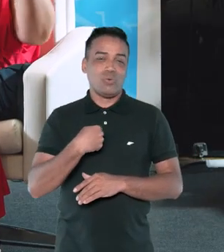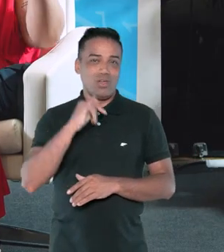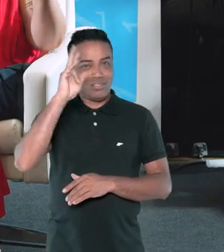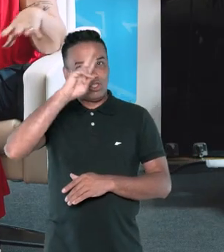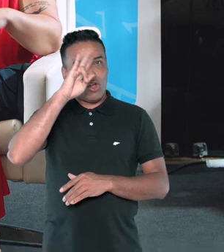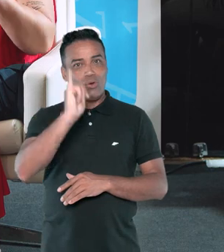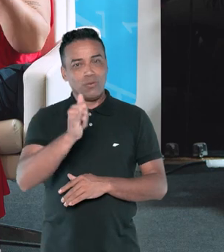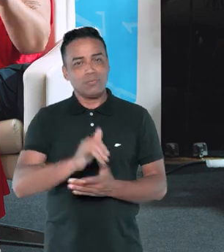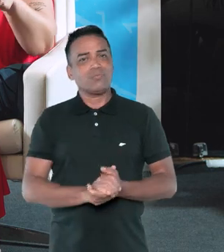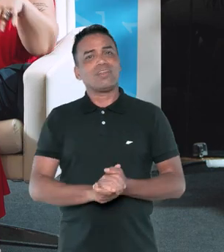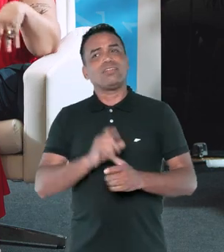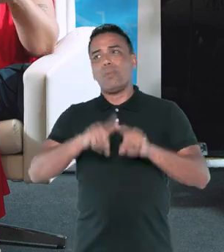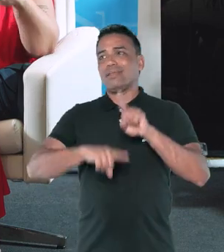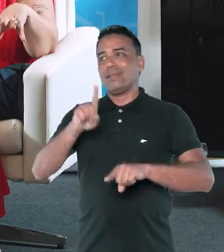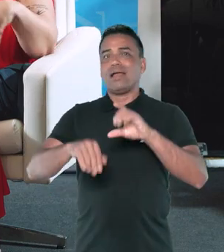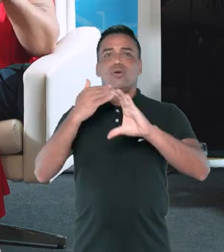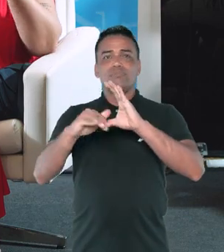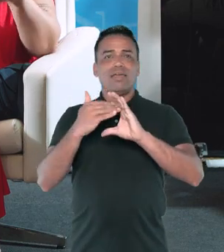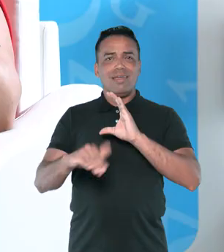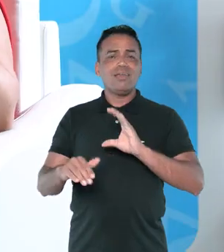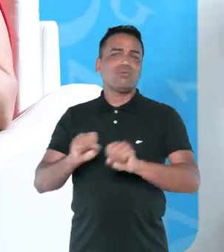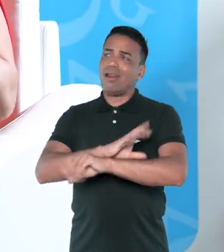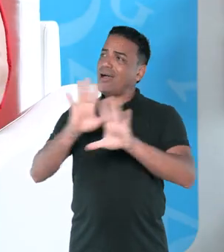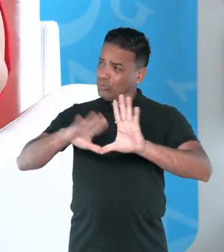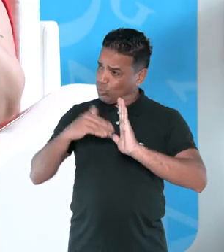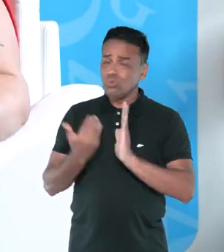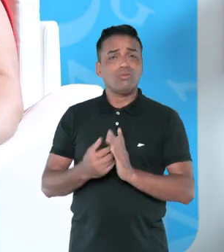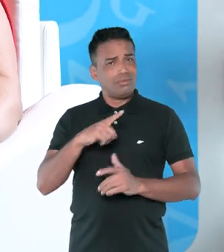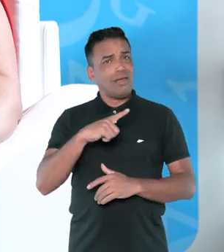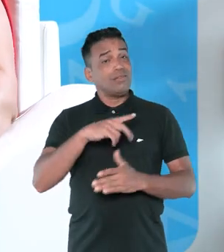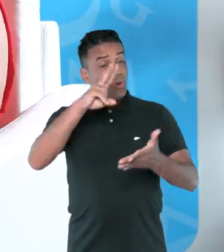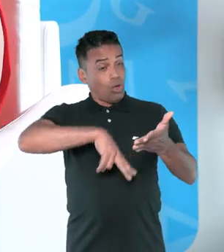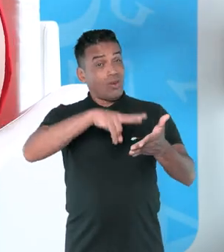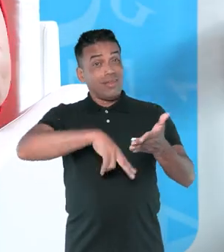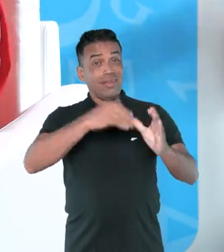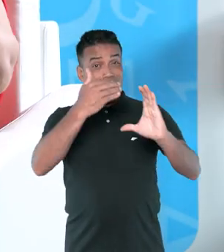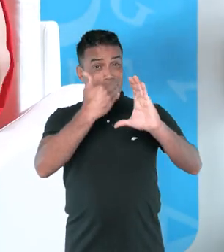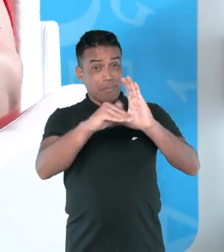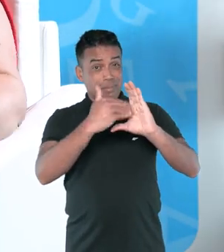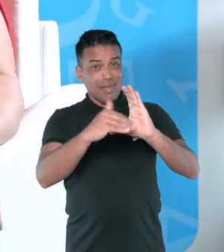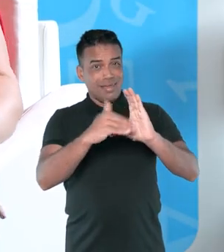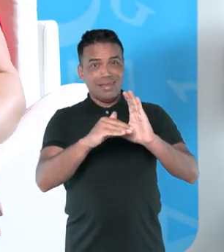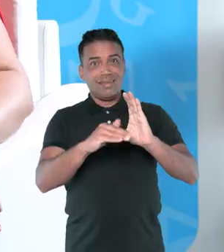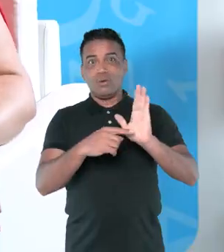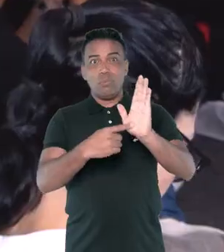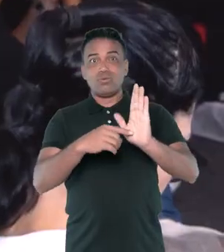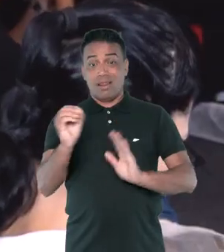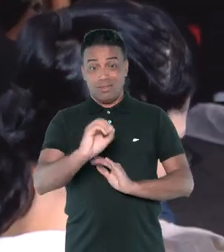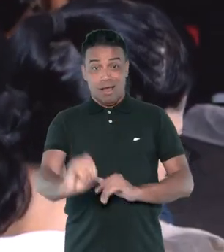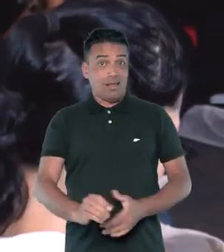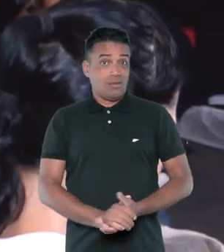quer o material, a gente quer os e-mails. Eu, claro, eu tenho tudo. Aí, quando eu reli o e-mail, eu deixo nada mostrar